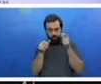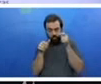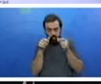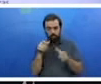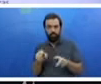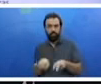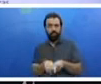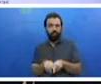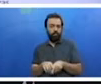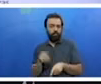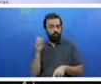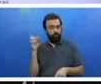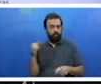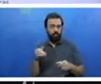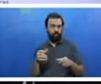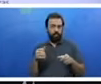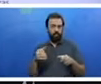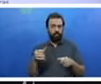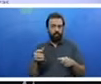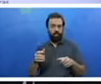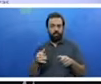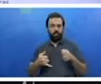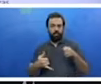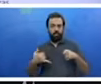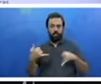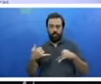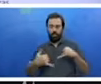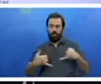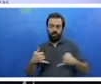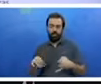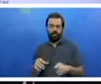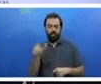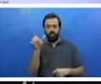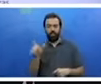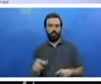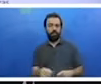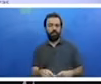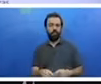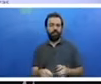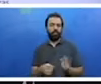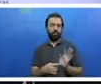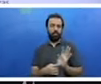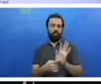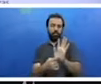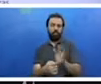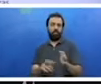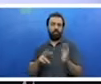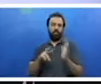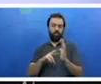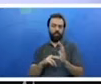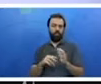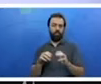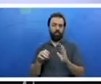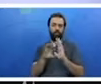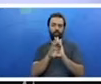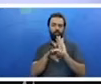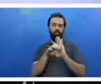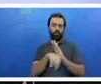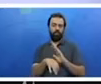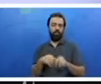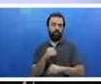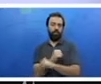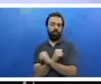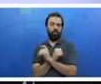químico sueco Arrhenius propôs uma definição de ácido. Segundo ele,